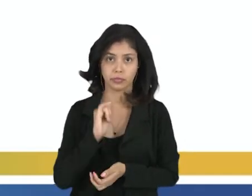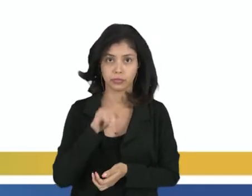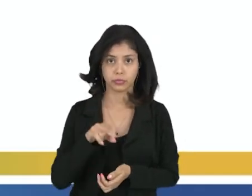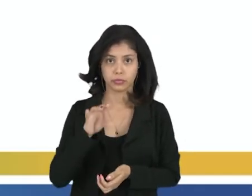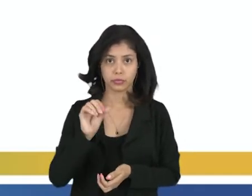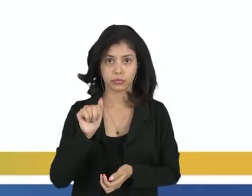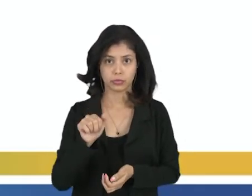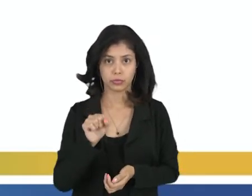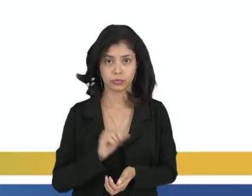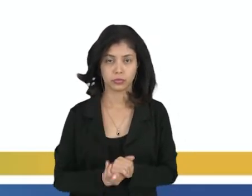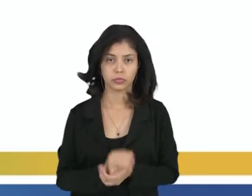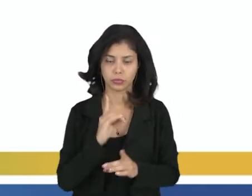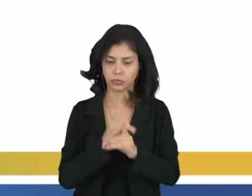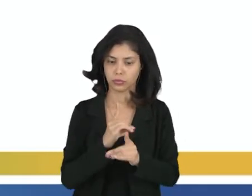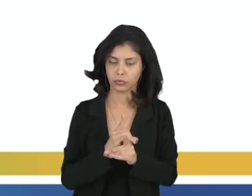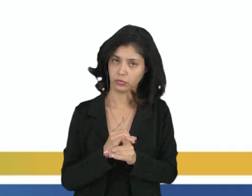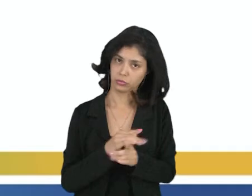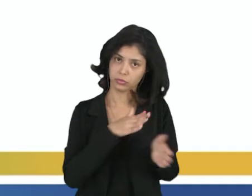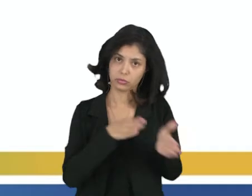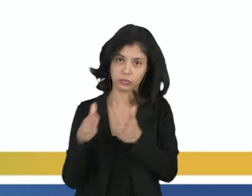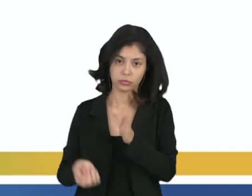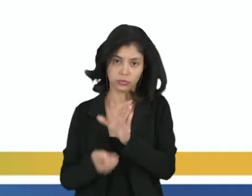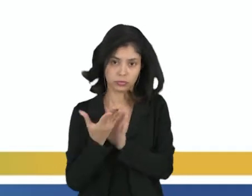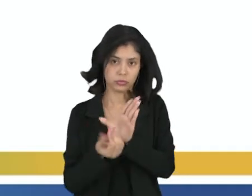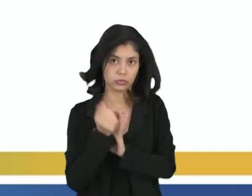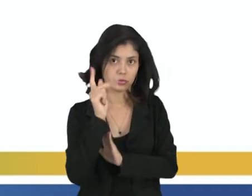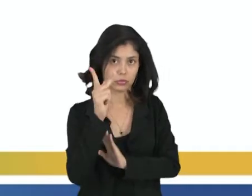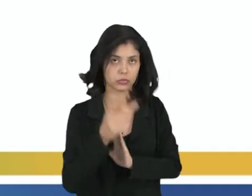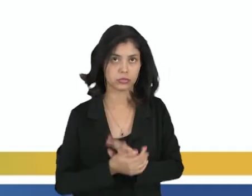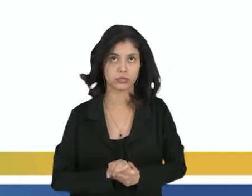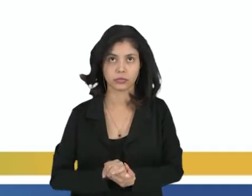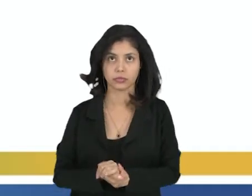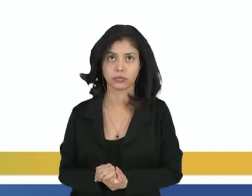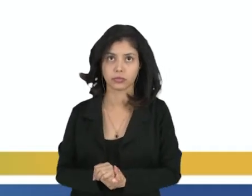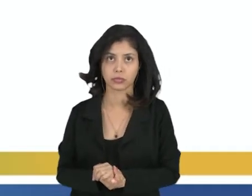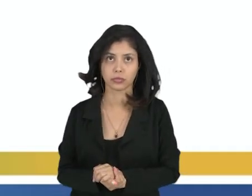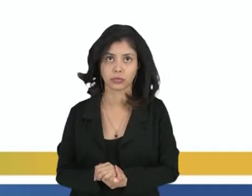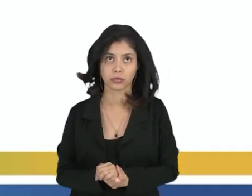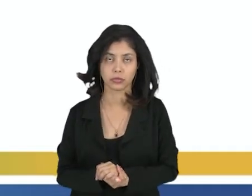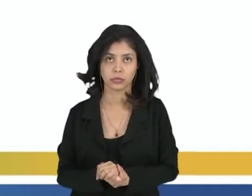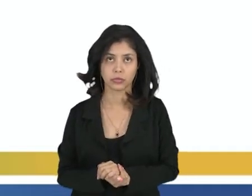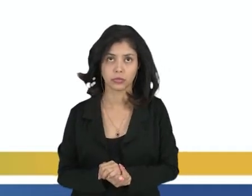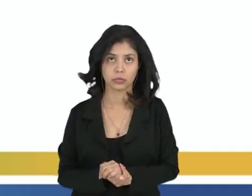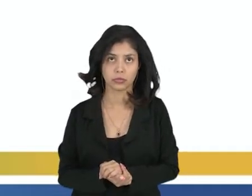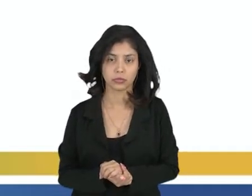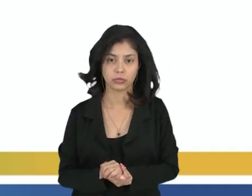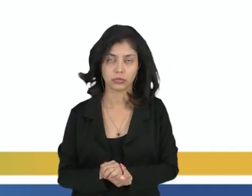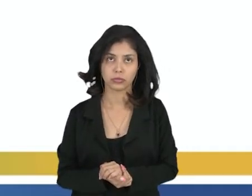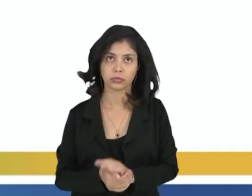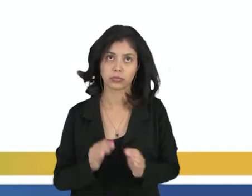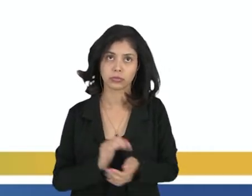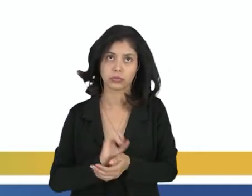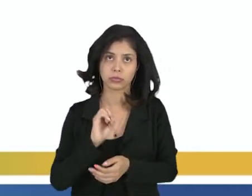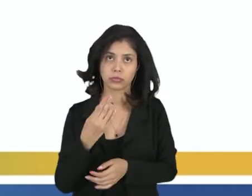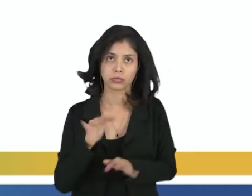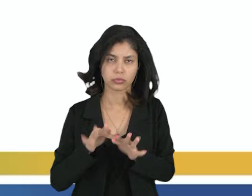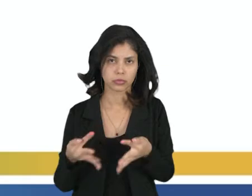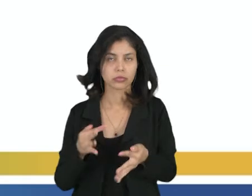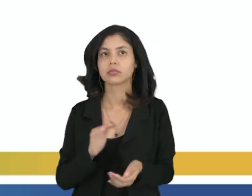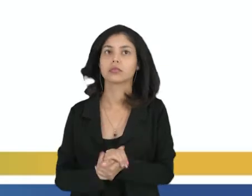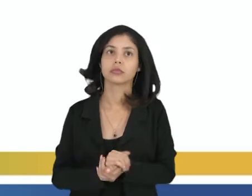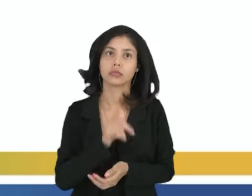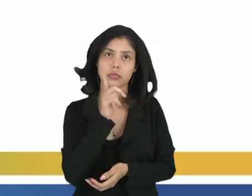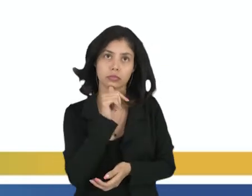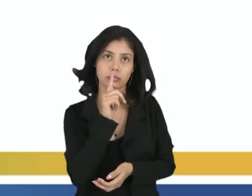íons encontrados aqui no lado dos produtos, ok? Todos em meio aquoso. Ou simplesmente a gente pode representar